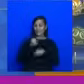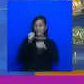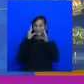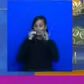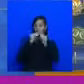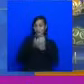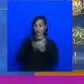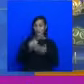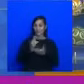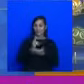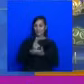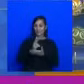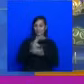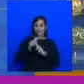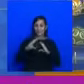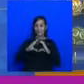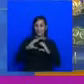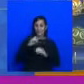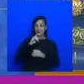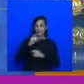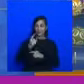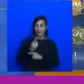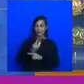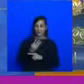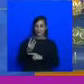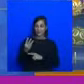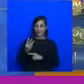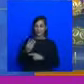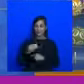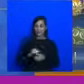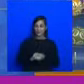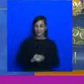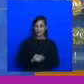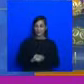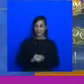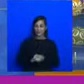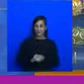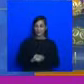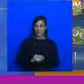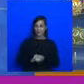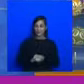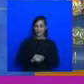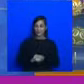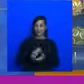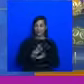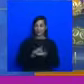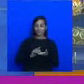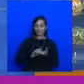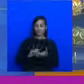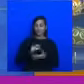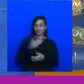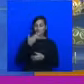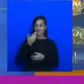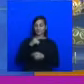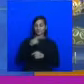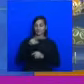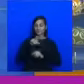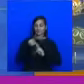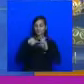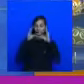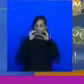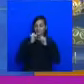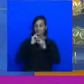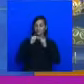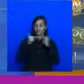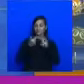das 8 da noite. Bola verde número 13. Verde 13. Loto Fácil, último sorteio da noite.